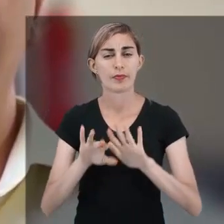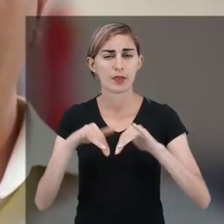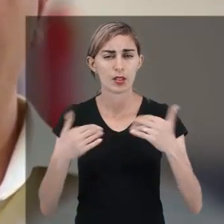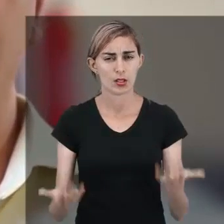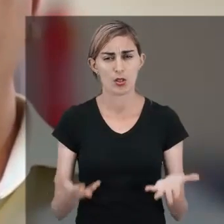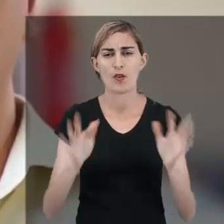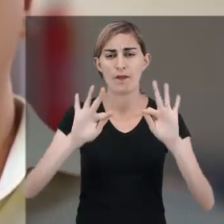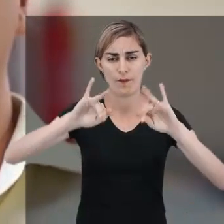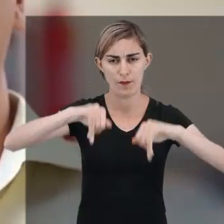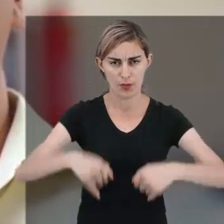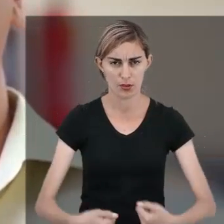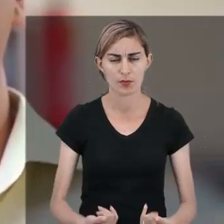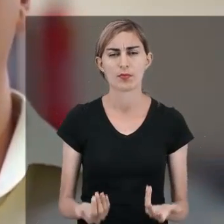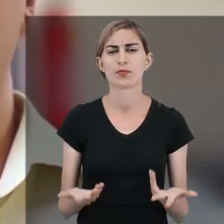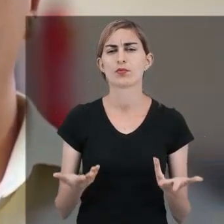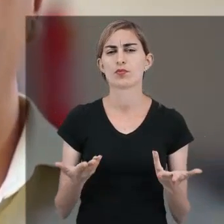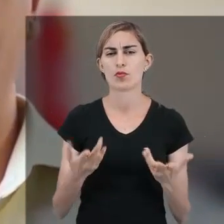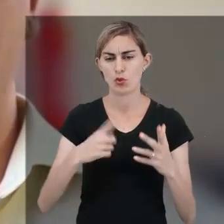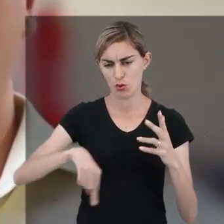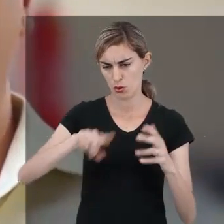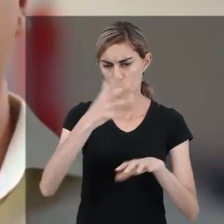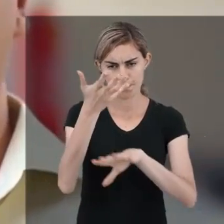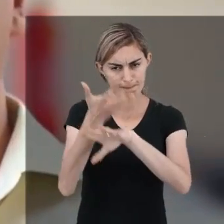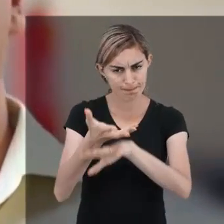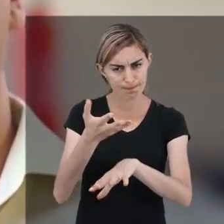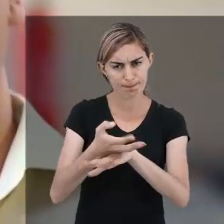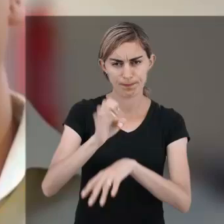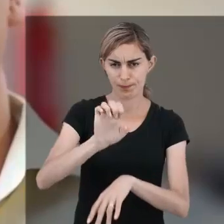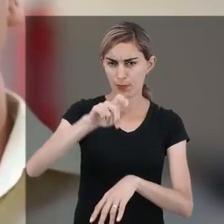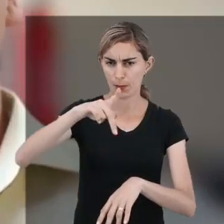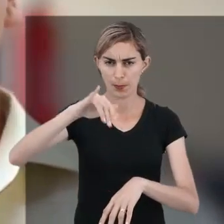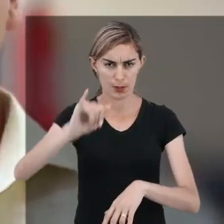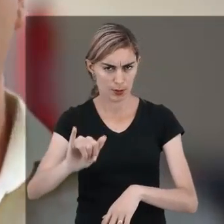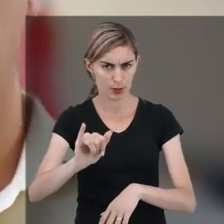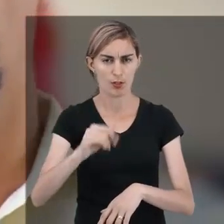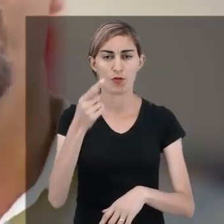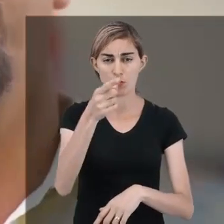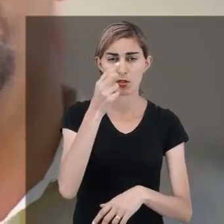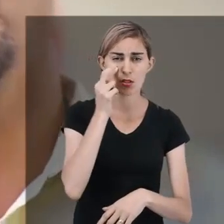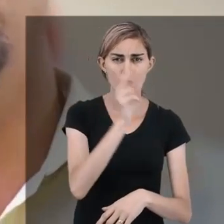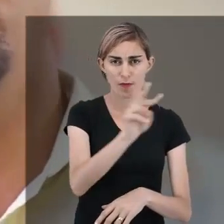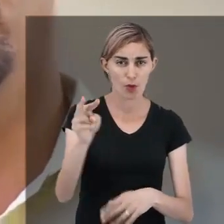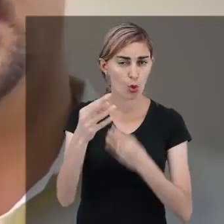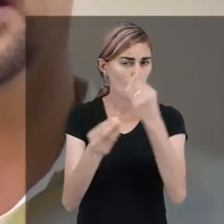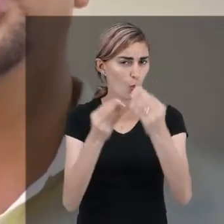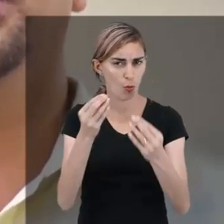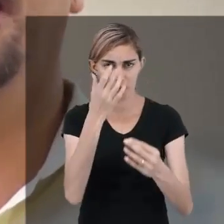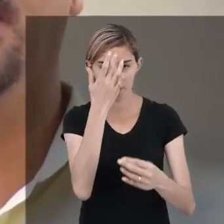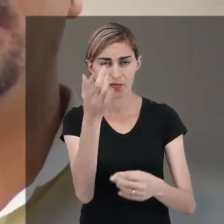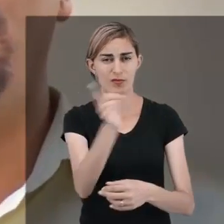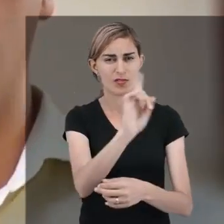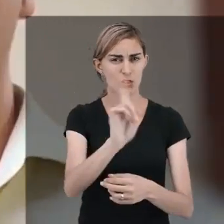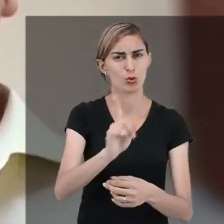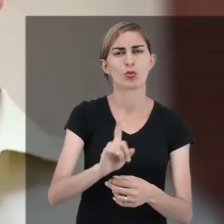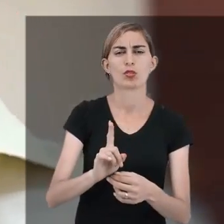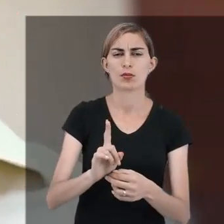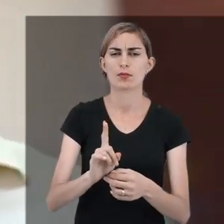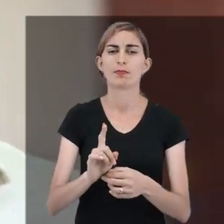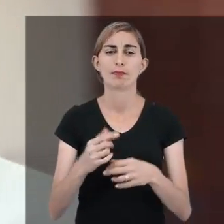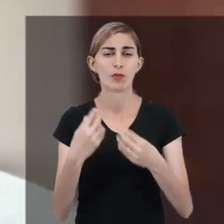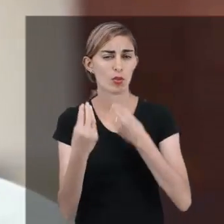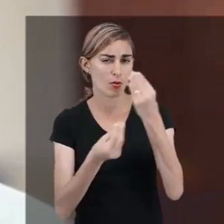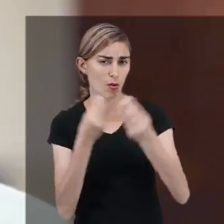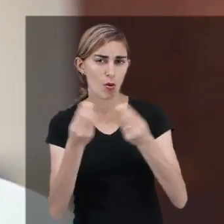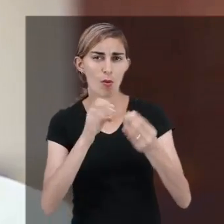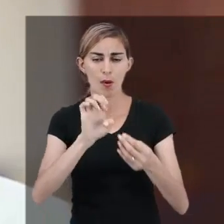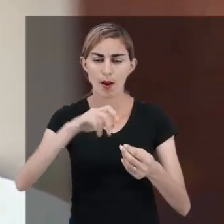com isso a gente finaliza nossa disciplina de EPI e EPC. Você vê como não é fácil essa determinação e